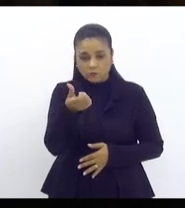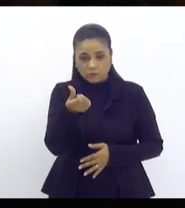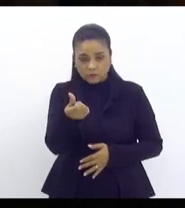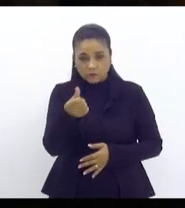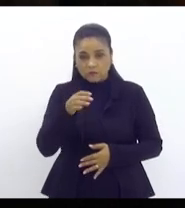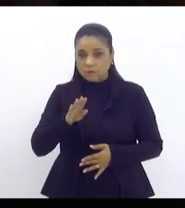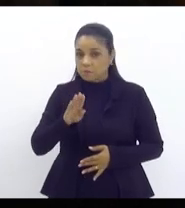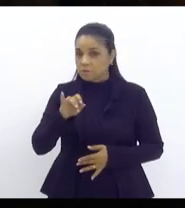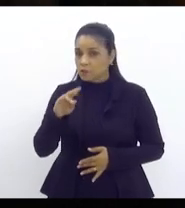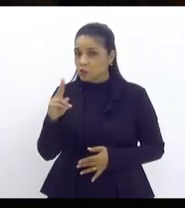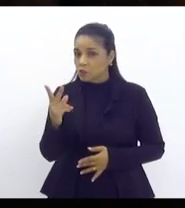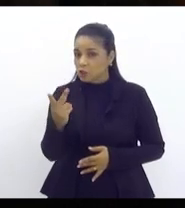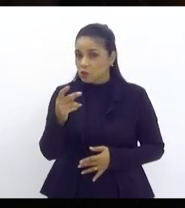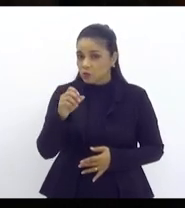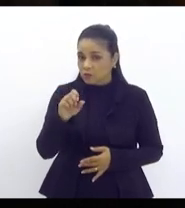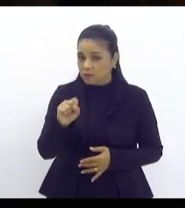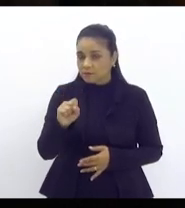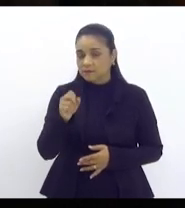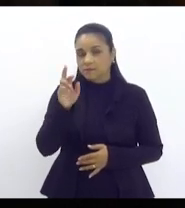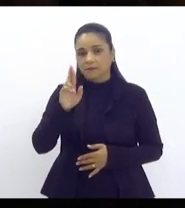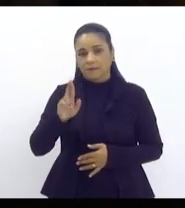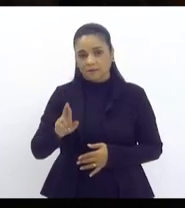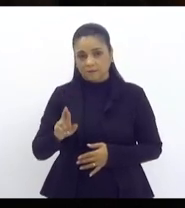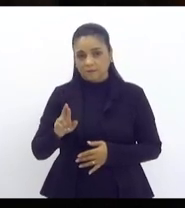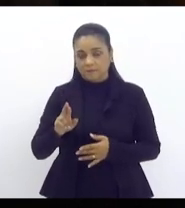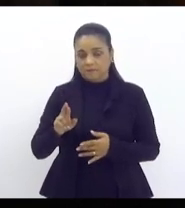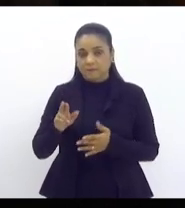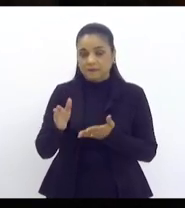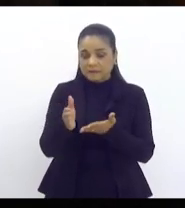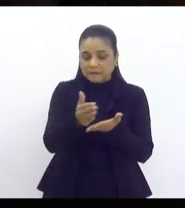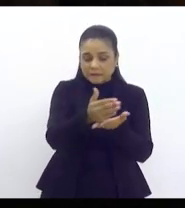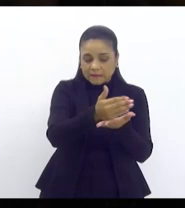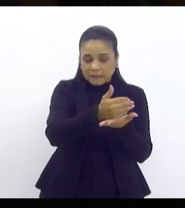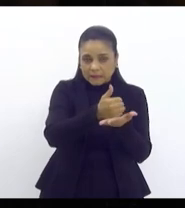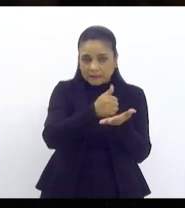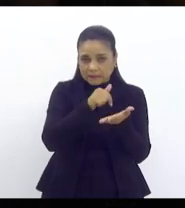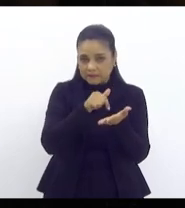bilhões de reais de receitas,